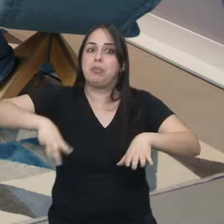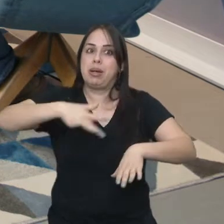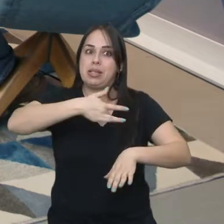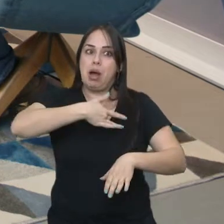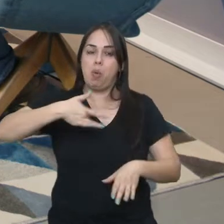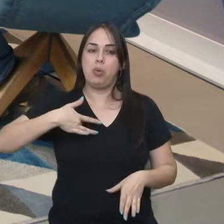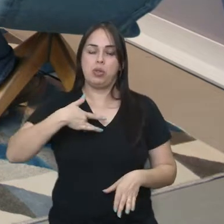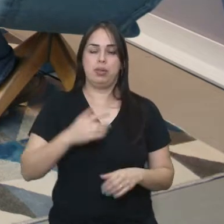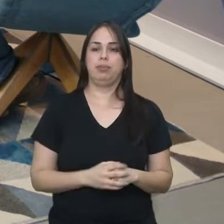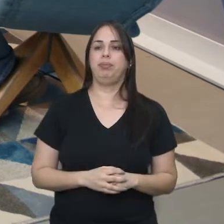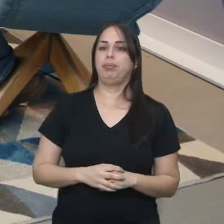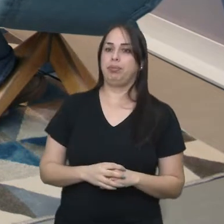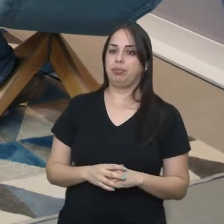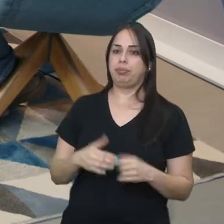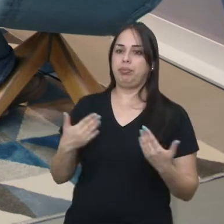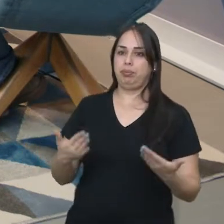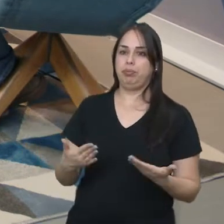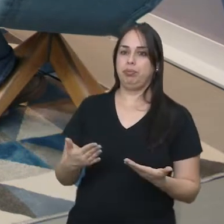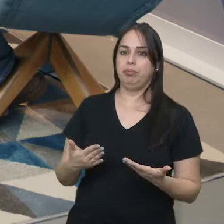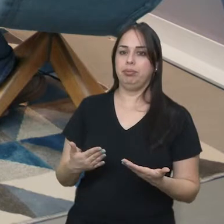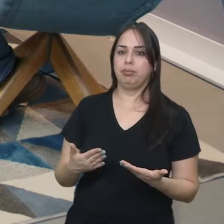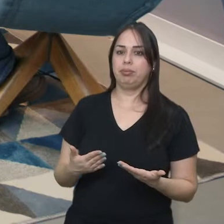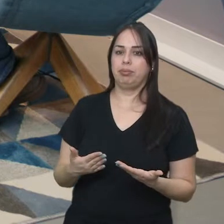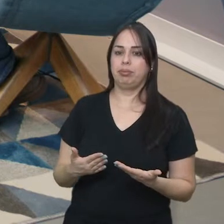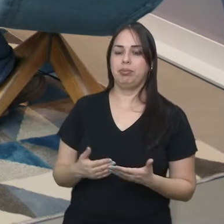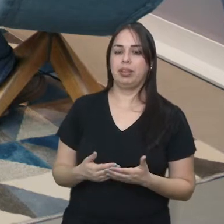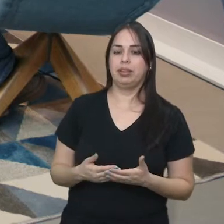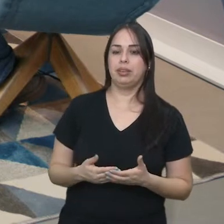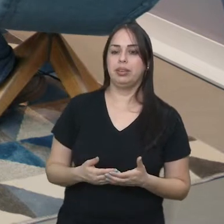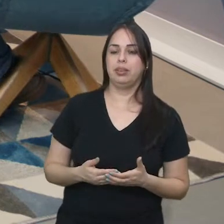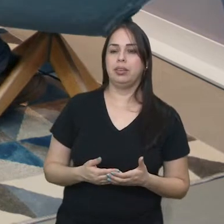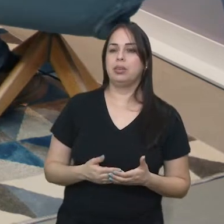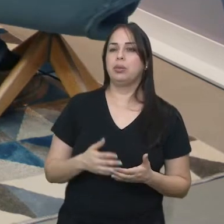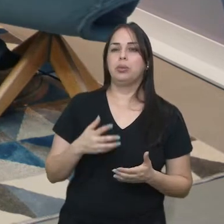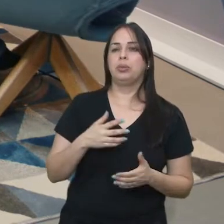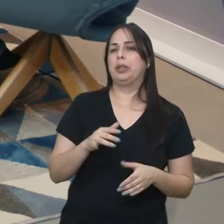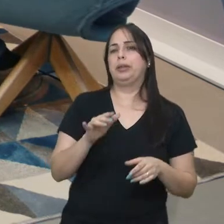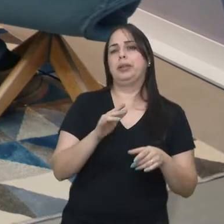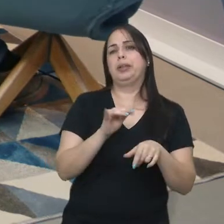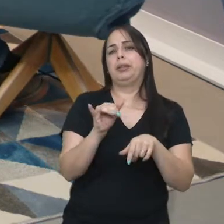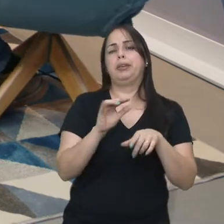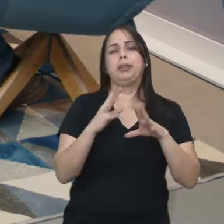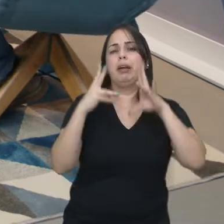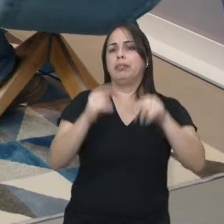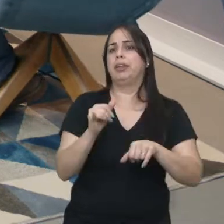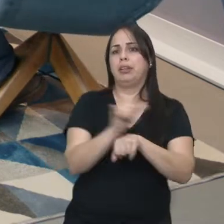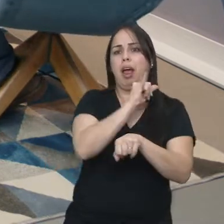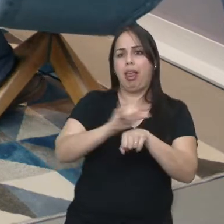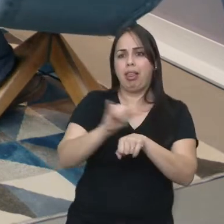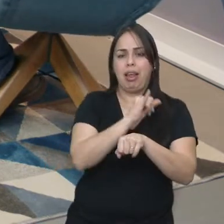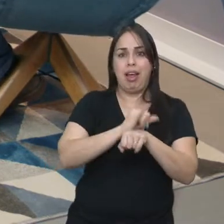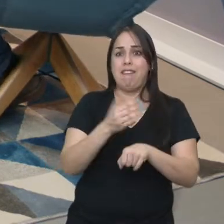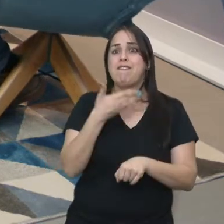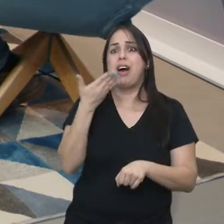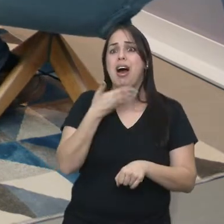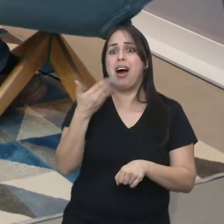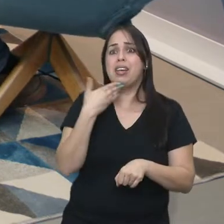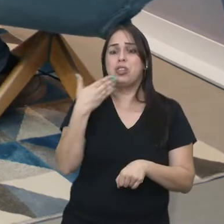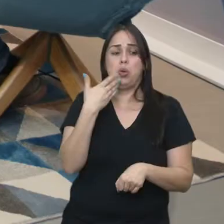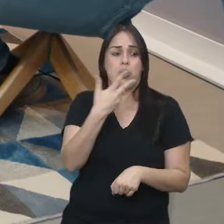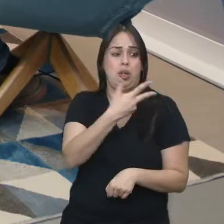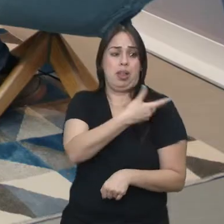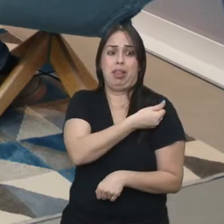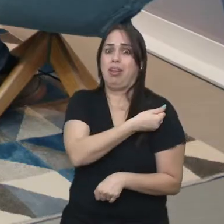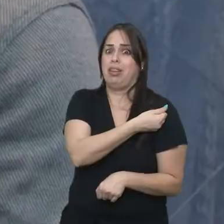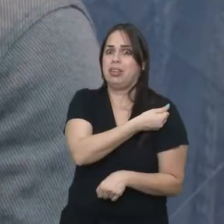ao mesmo tempo, né, Cris, com tantos recursos, né, com tudo à nossa mão para a gente poder manter